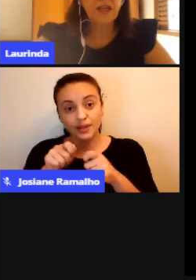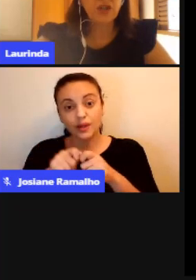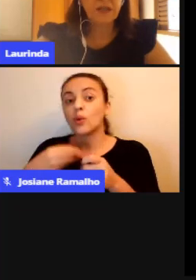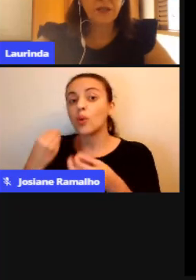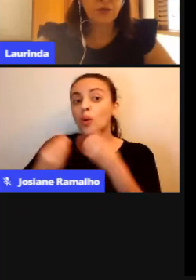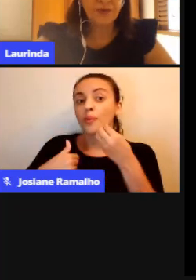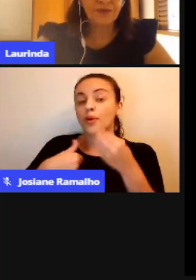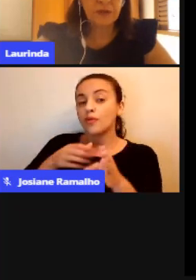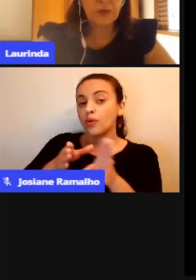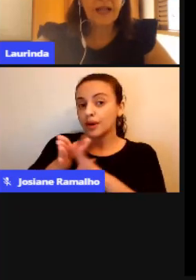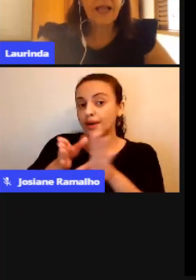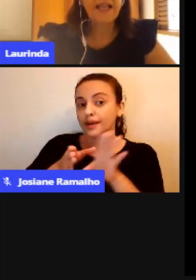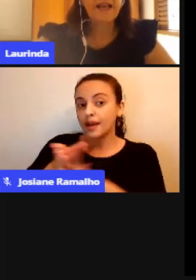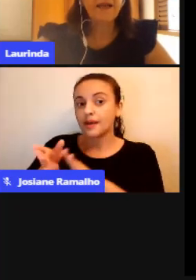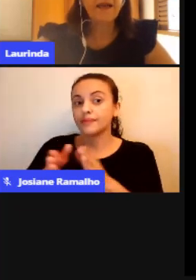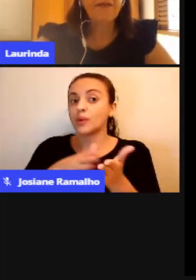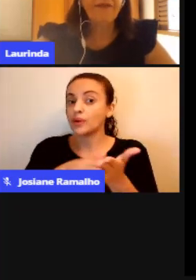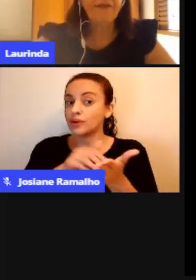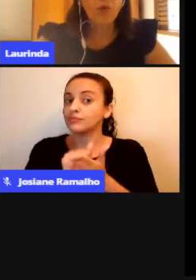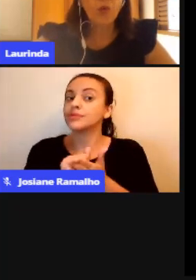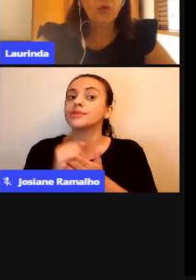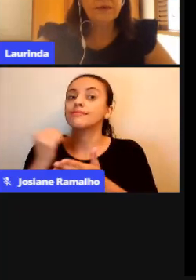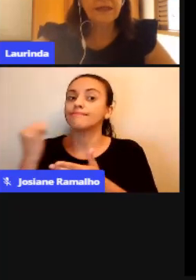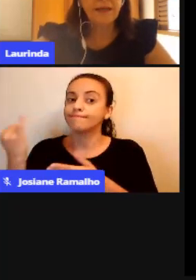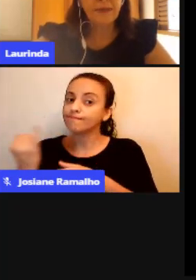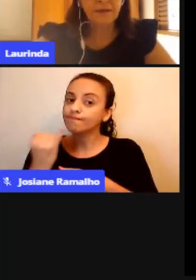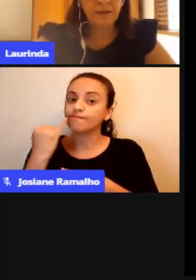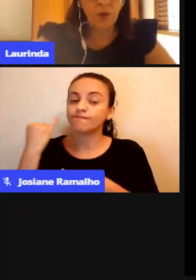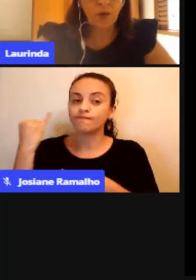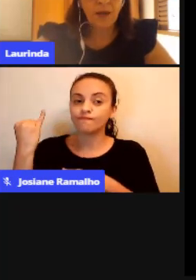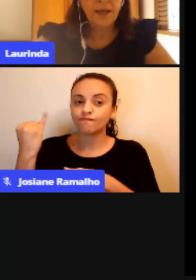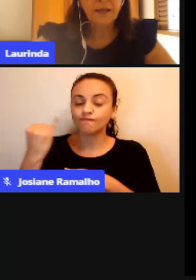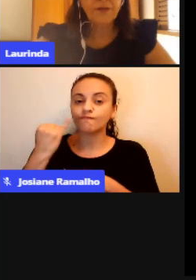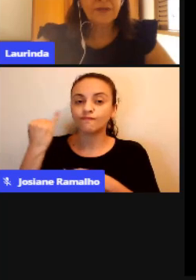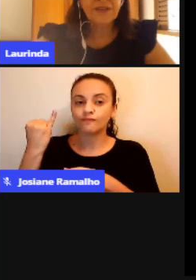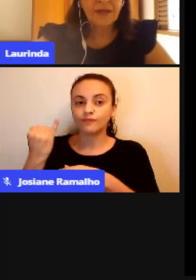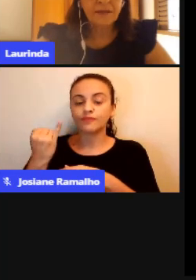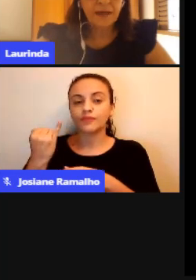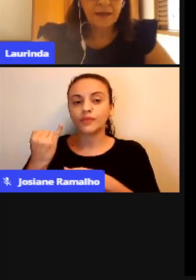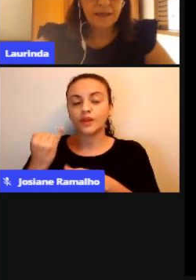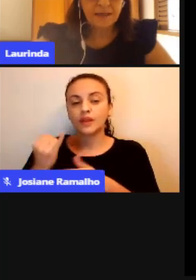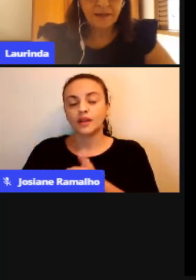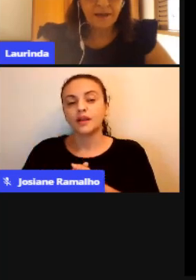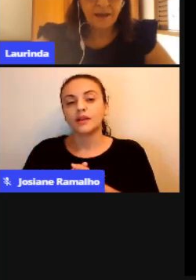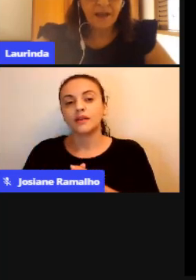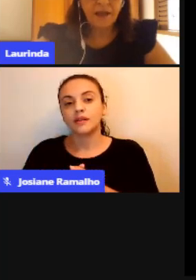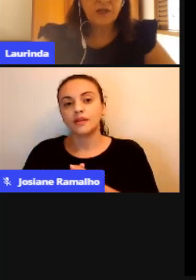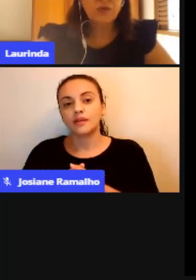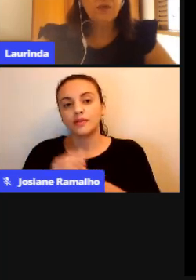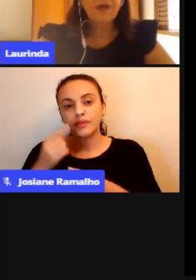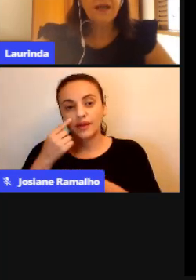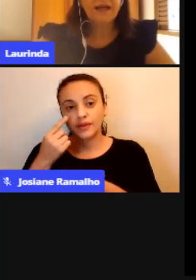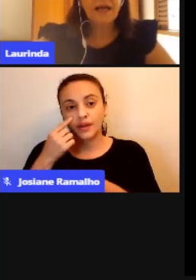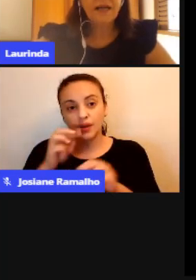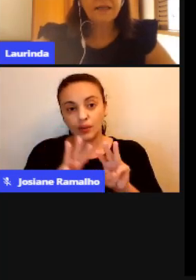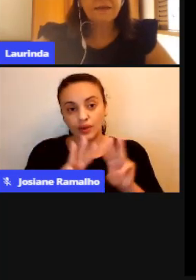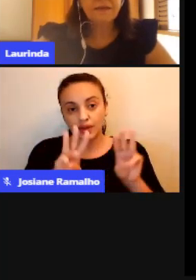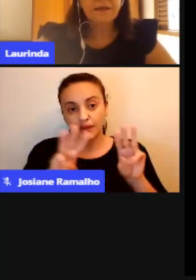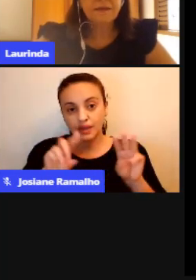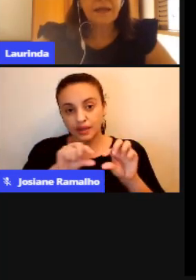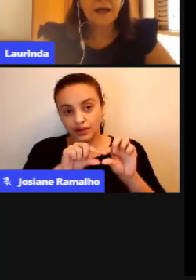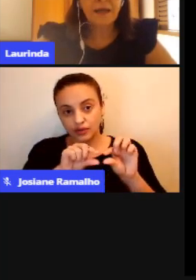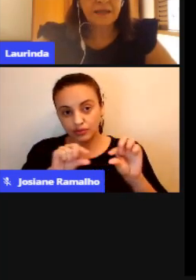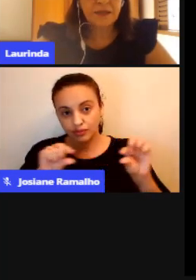família. Então, o registro, professor, ele é fundamental. Então, você vai entrar nesse endereço,